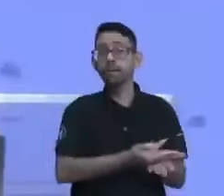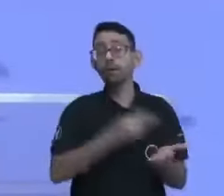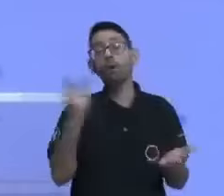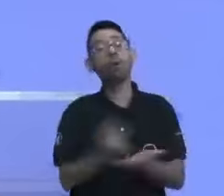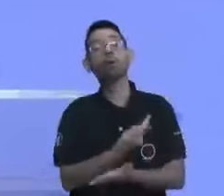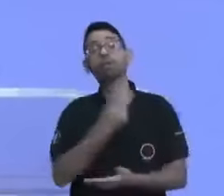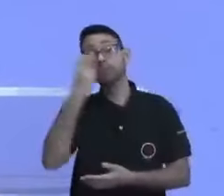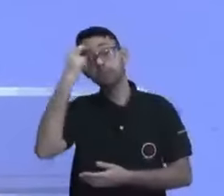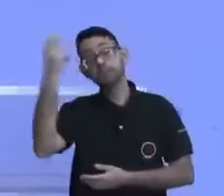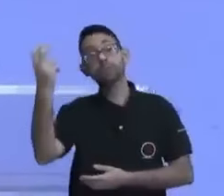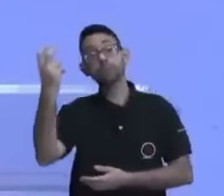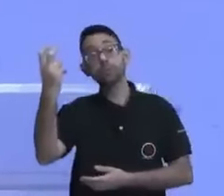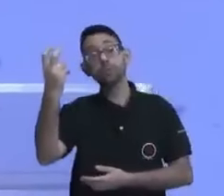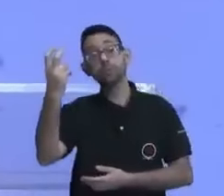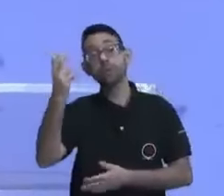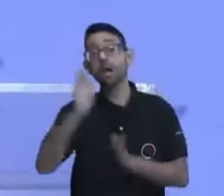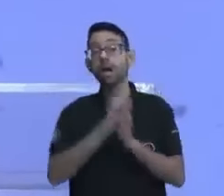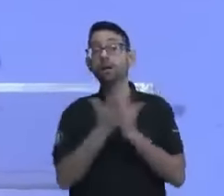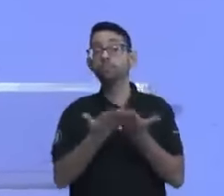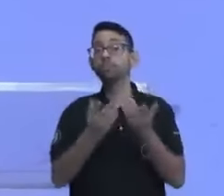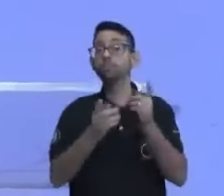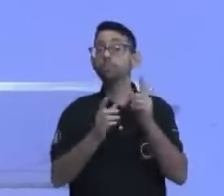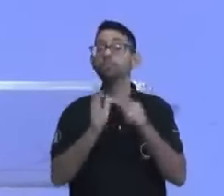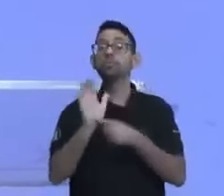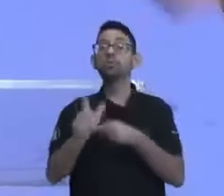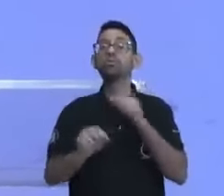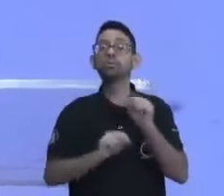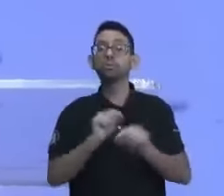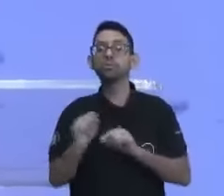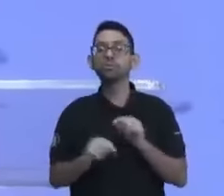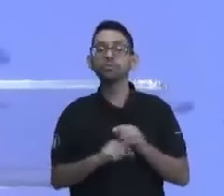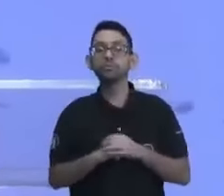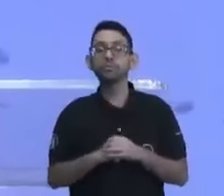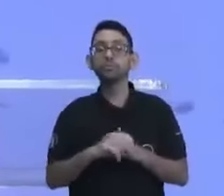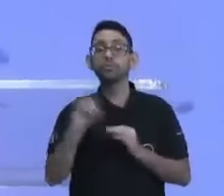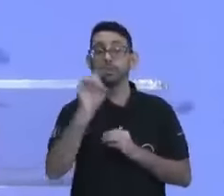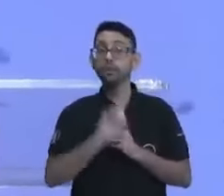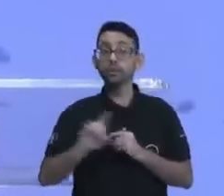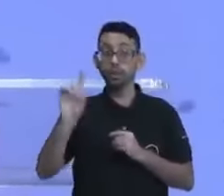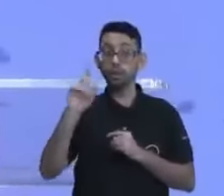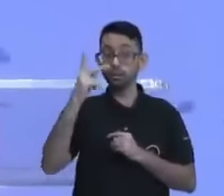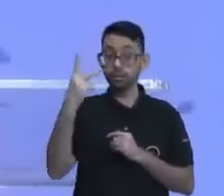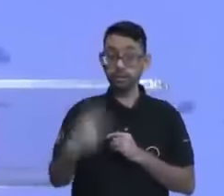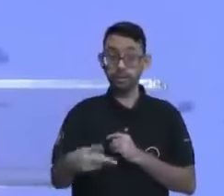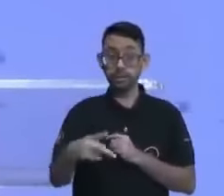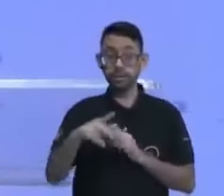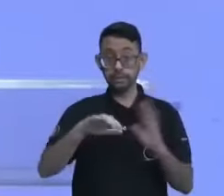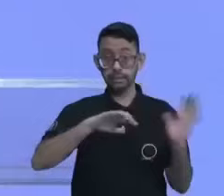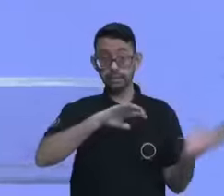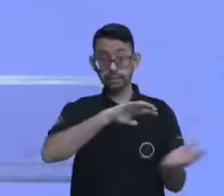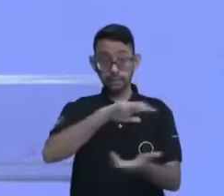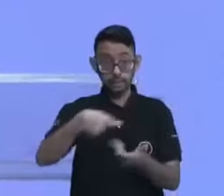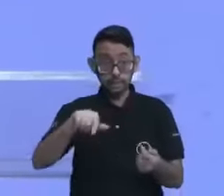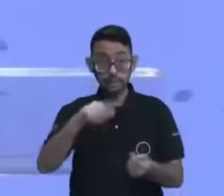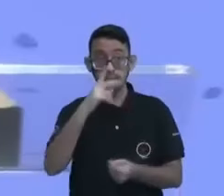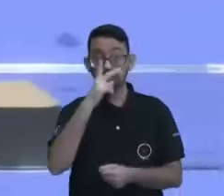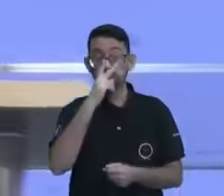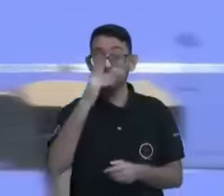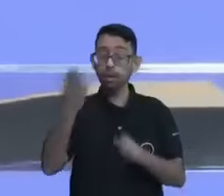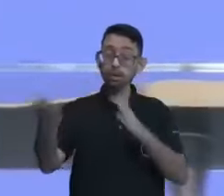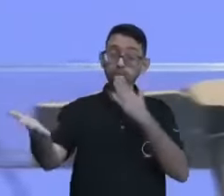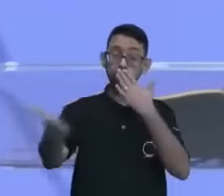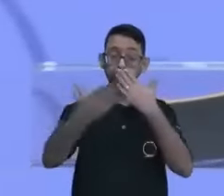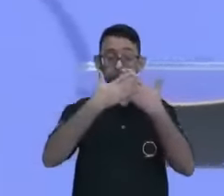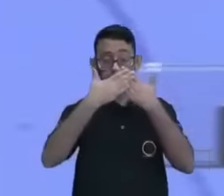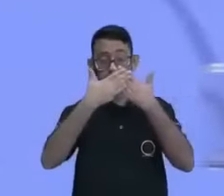diz que o Deus deste século cegou o entendimento dos incrédulos a mente dos